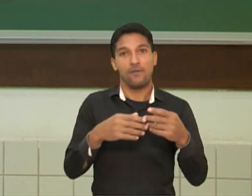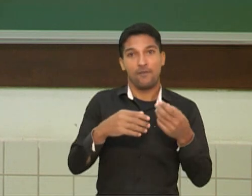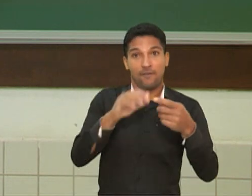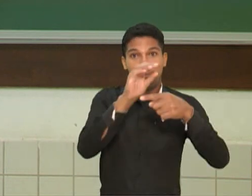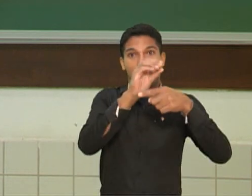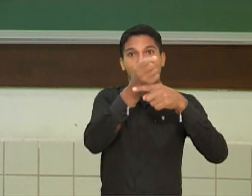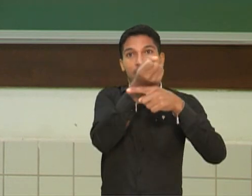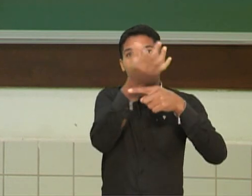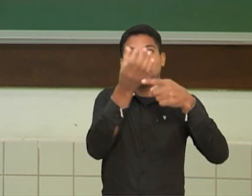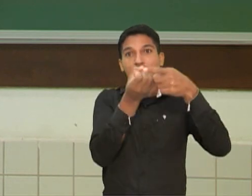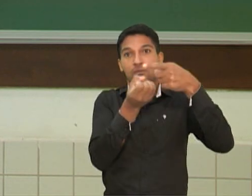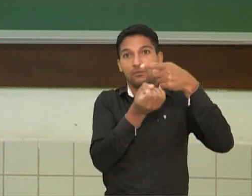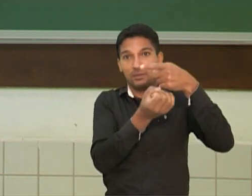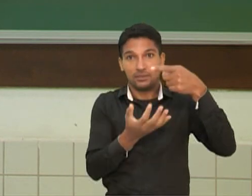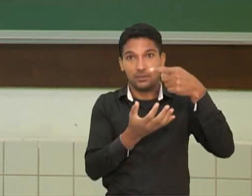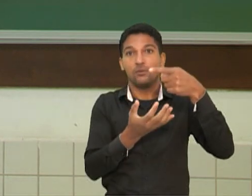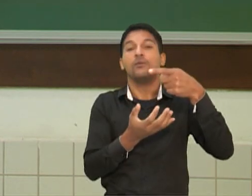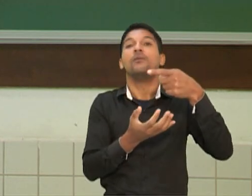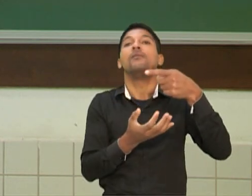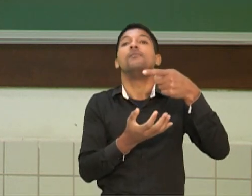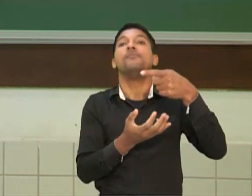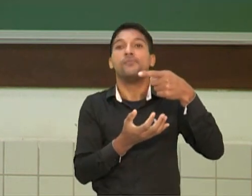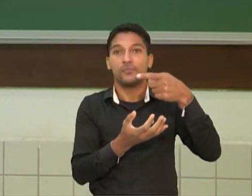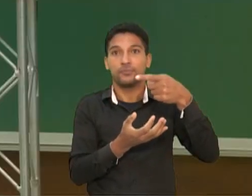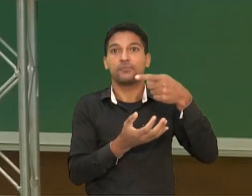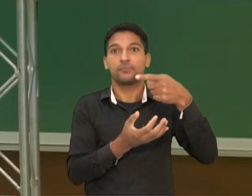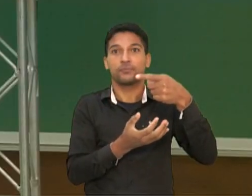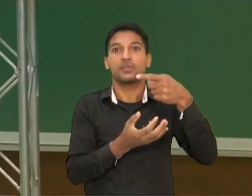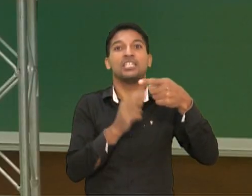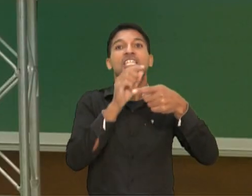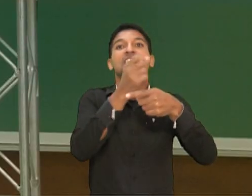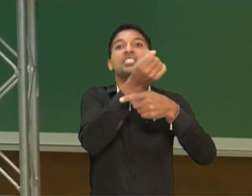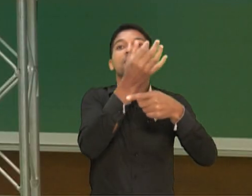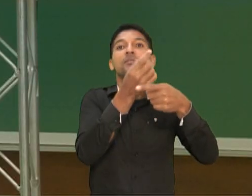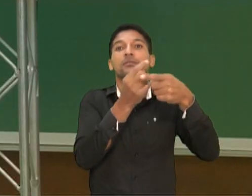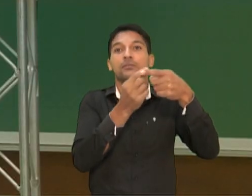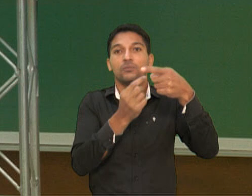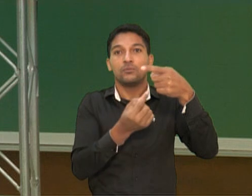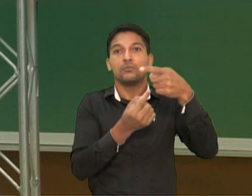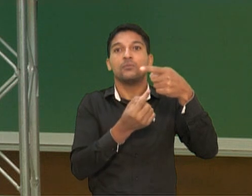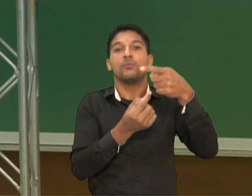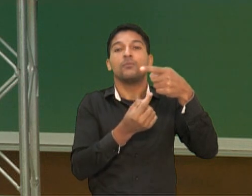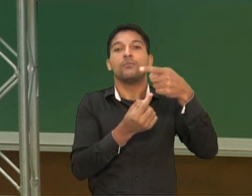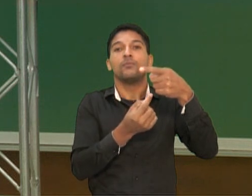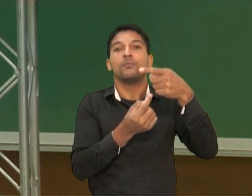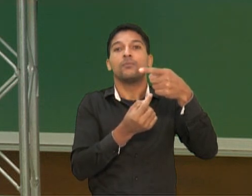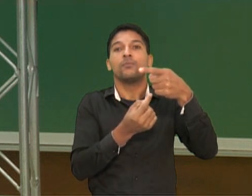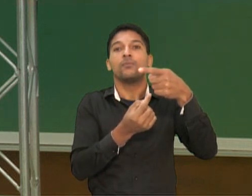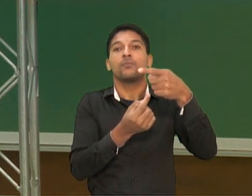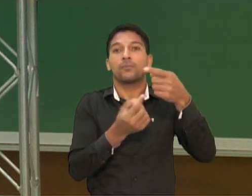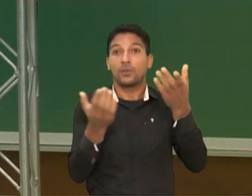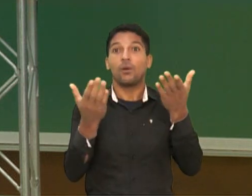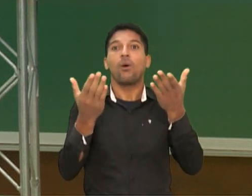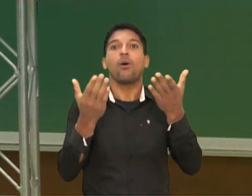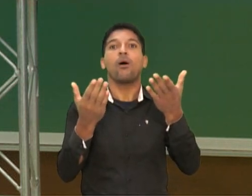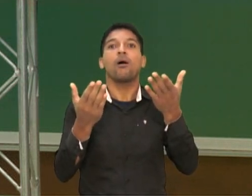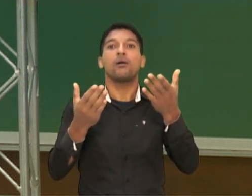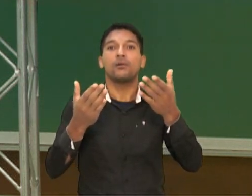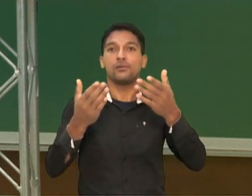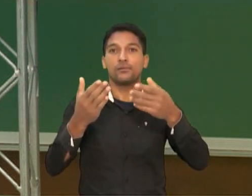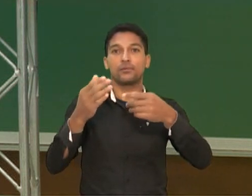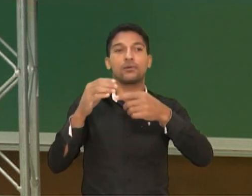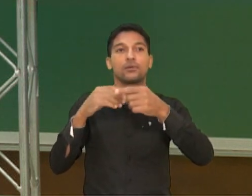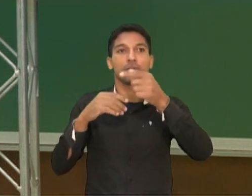tá? Então, isso aí fica dica de ouro para vocês. Então, ficou 7 mais i e 7 menos i.